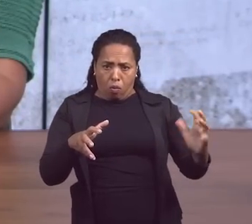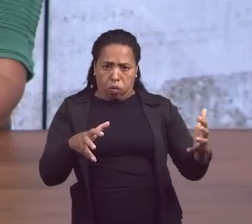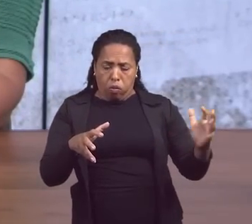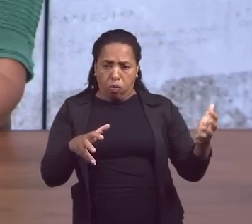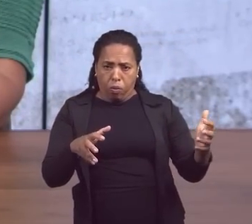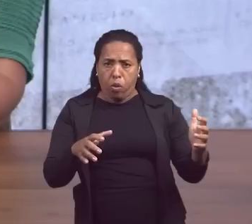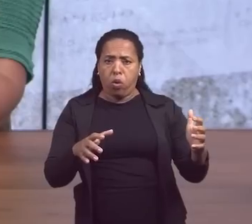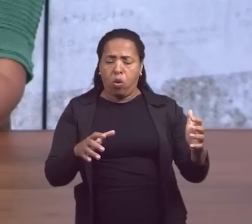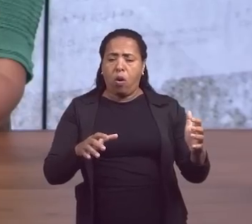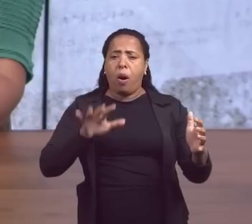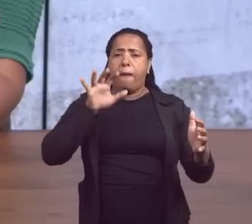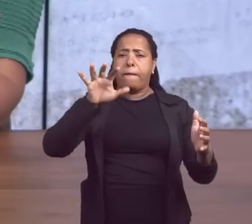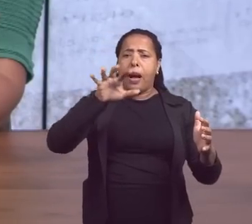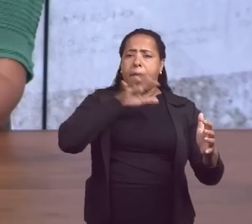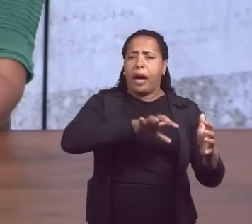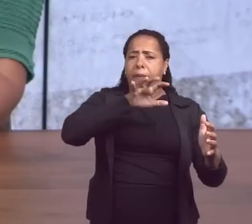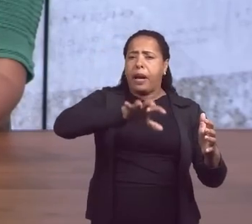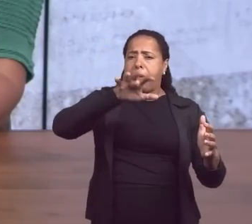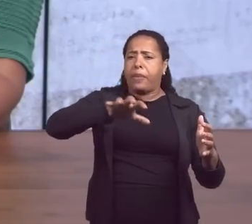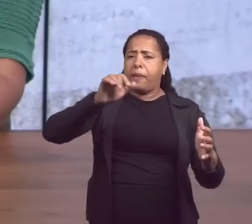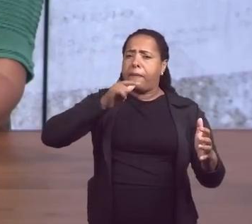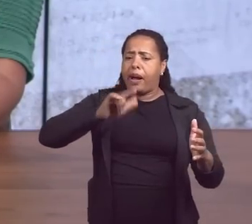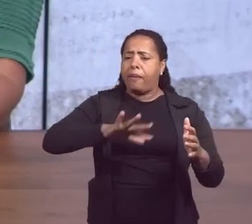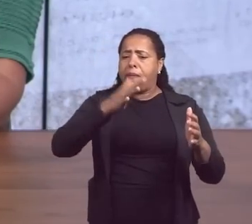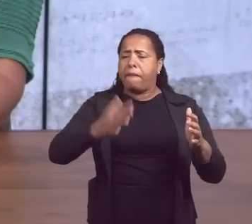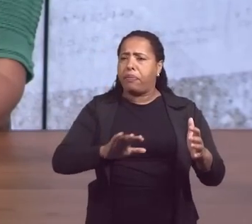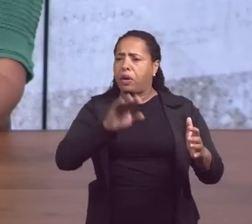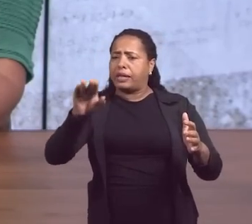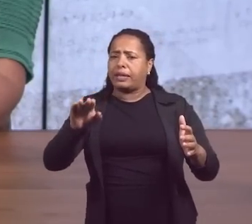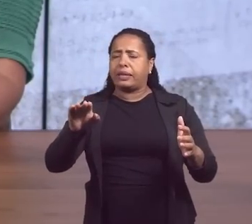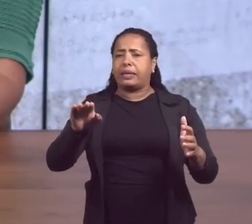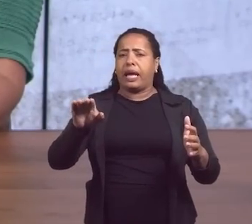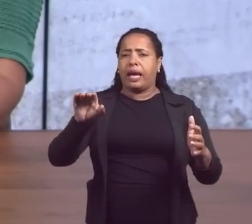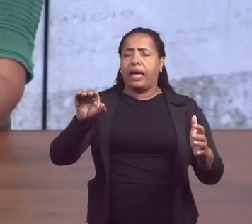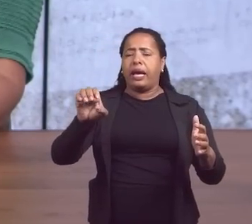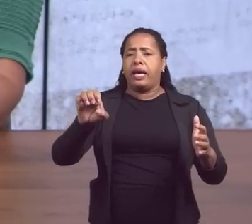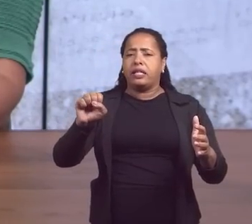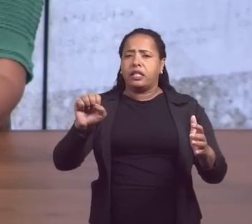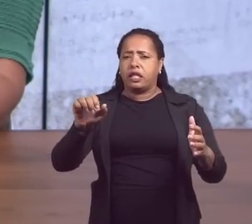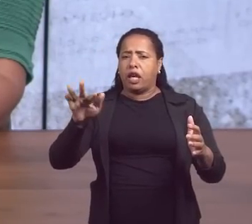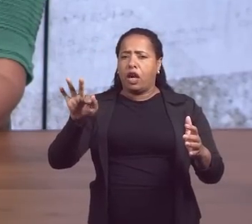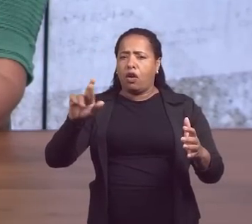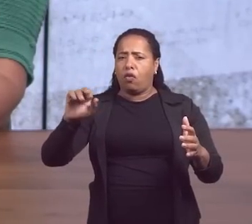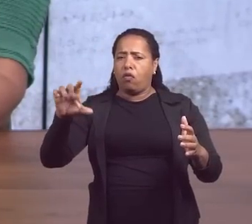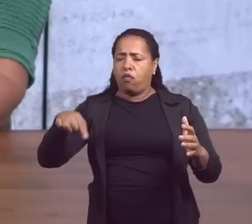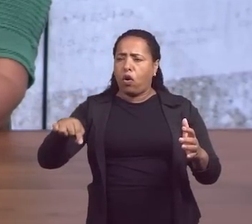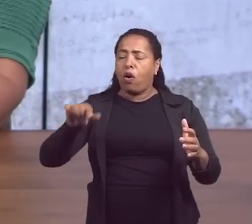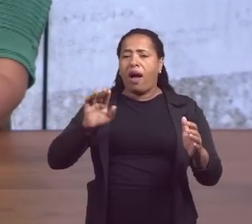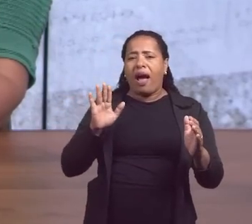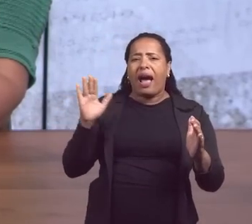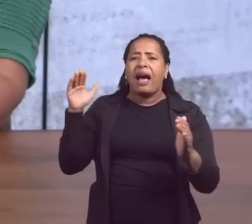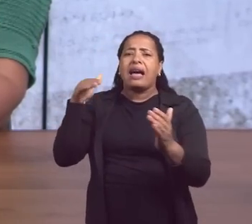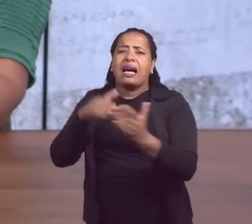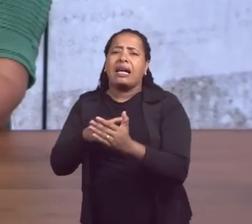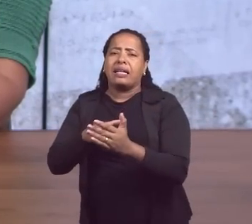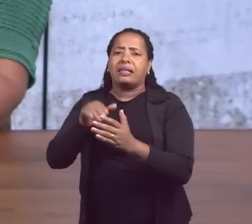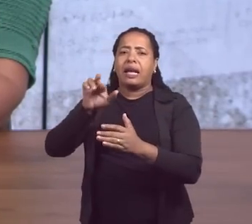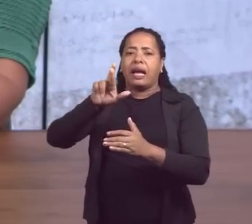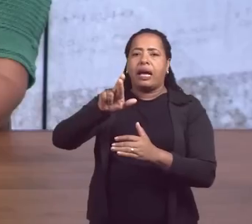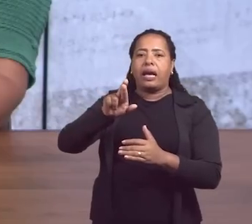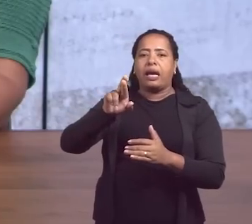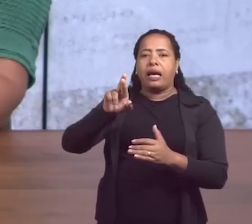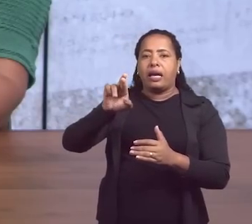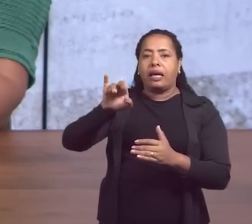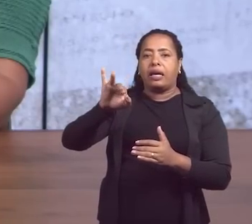Azar-Enã até Sefão. E este termo descerá desde Sefão até Riba, para a banda